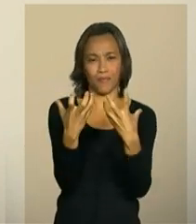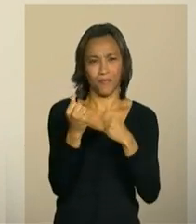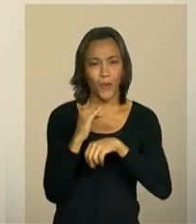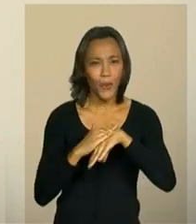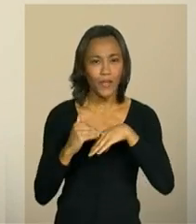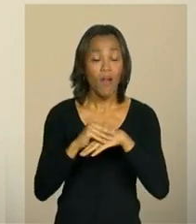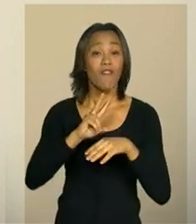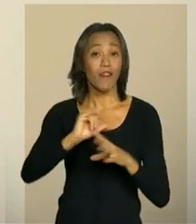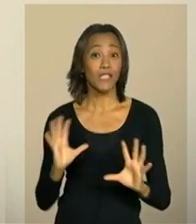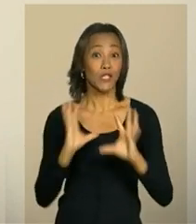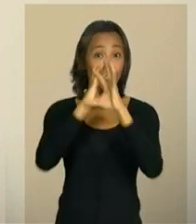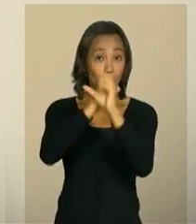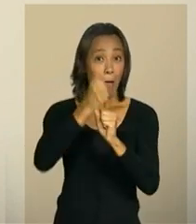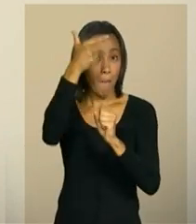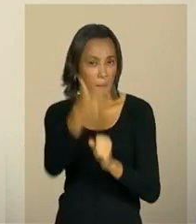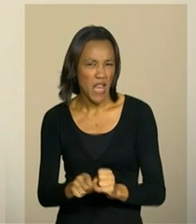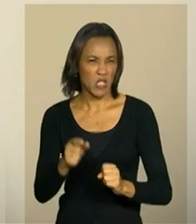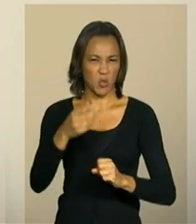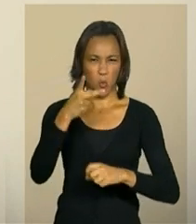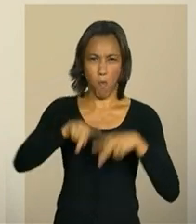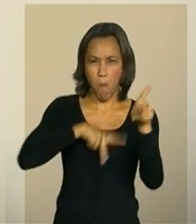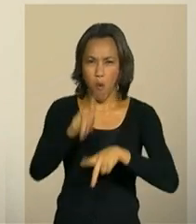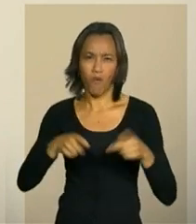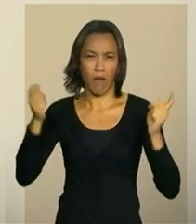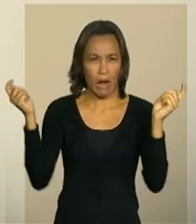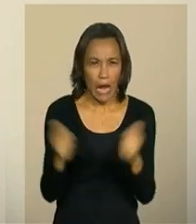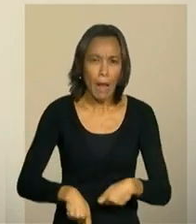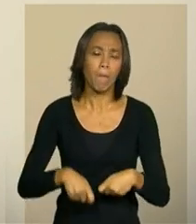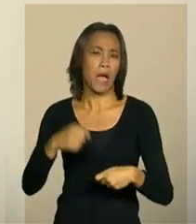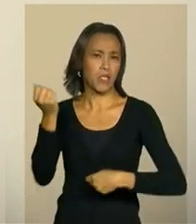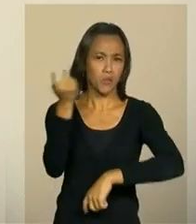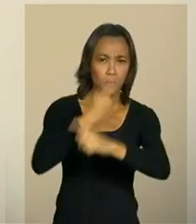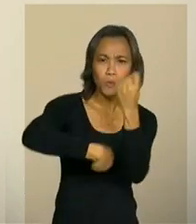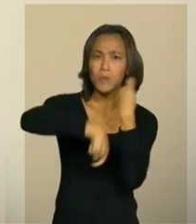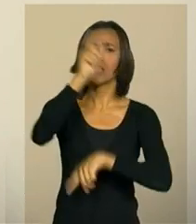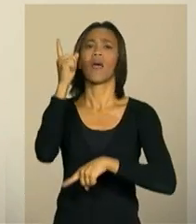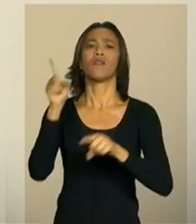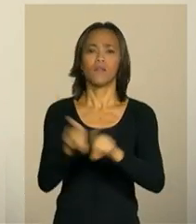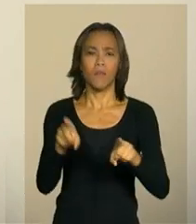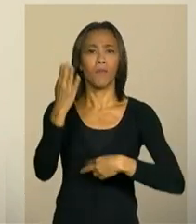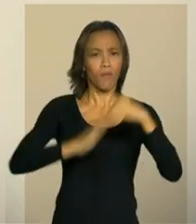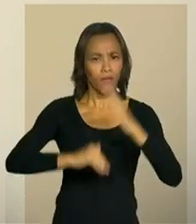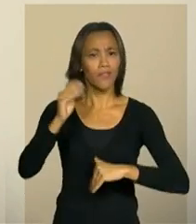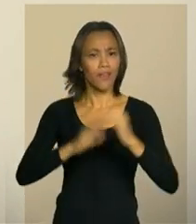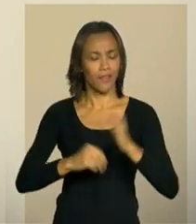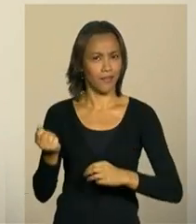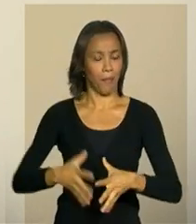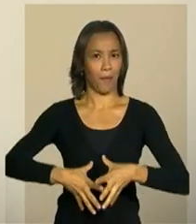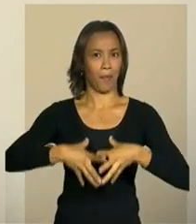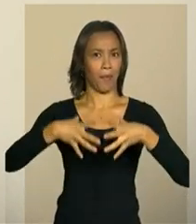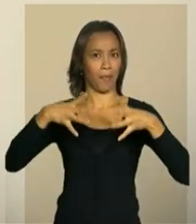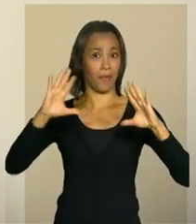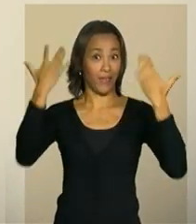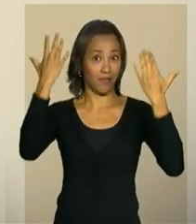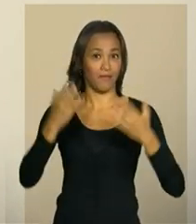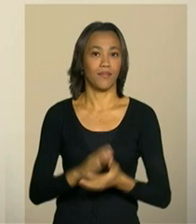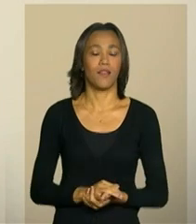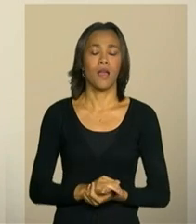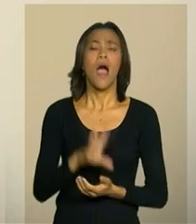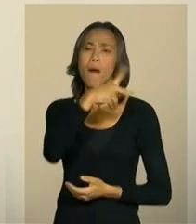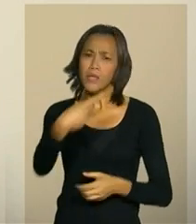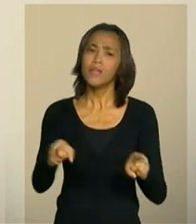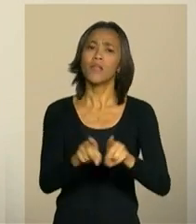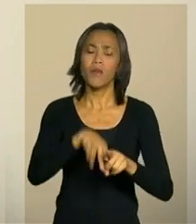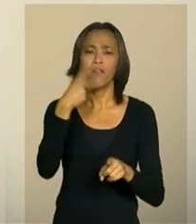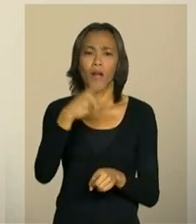reconhecimento de um povo capaz de realizar com sucesso e profissionalismo grandes eventos a presidenta disse